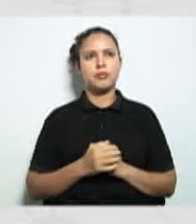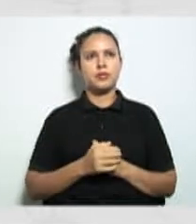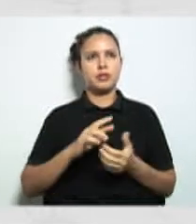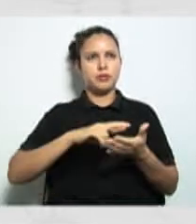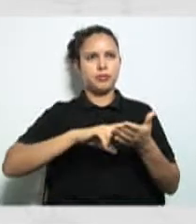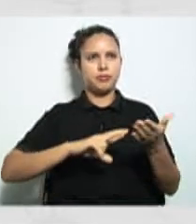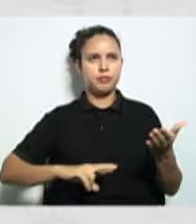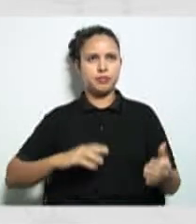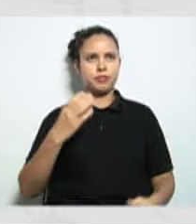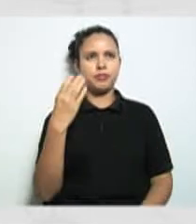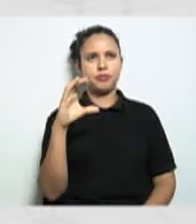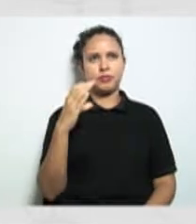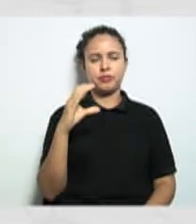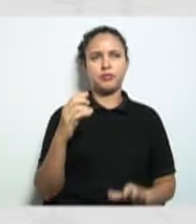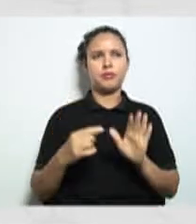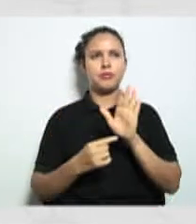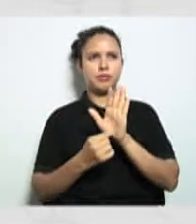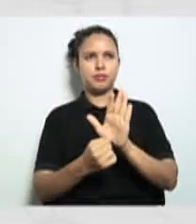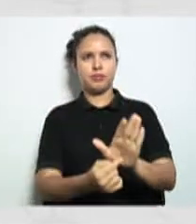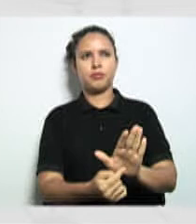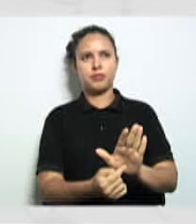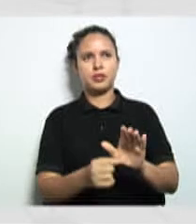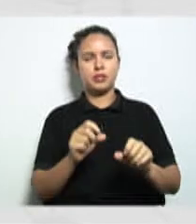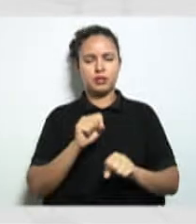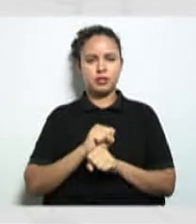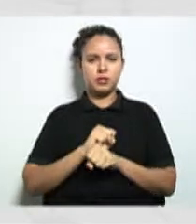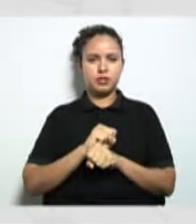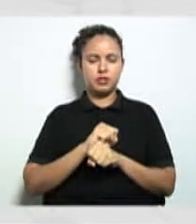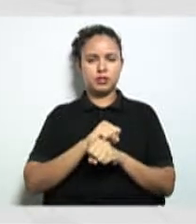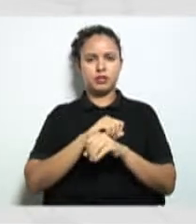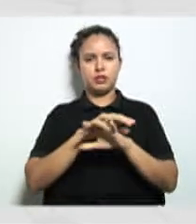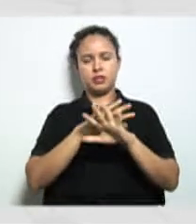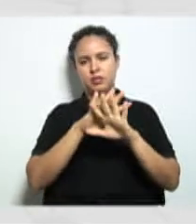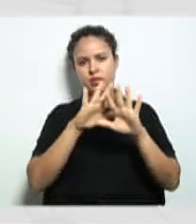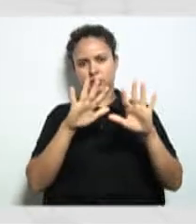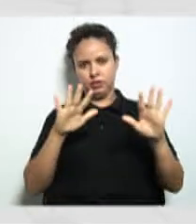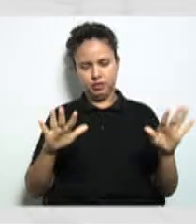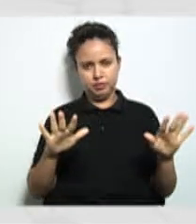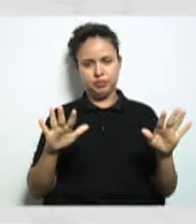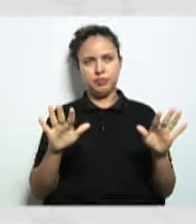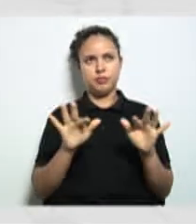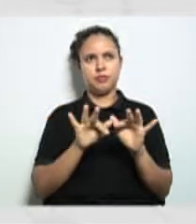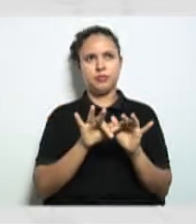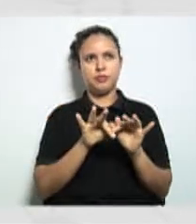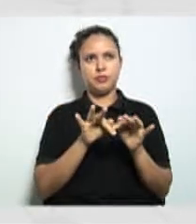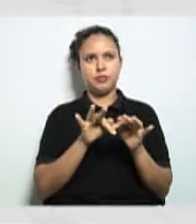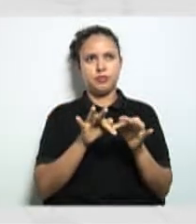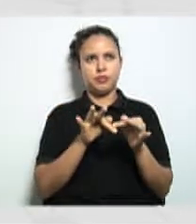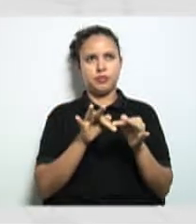redação científica deve apresentar, olha lá, clareza,